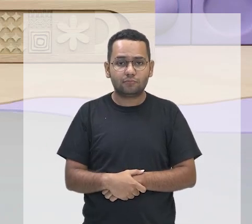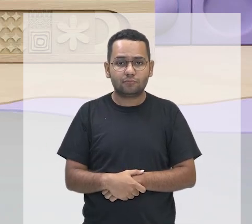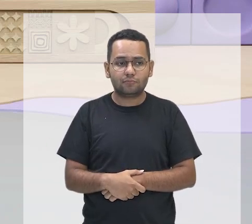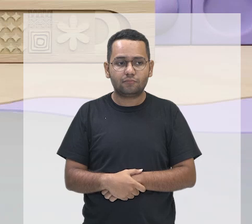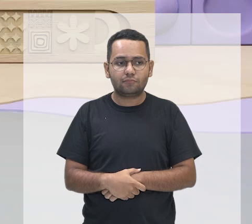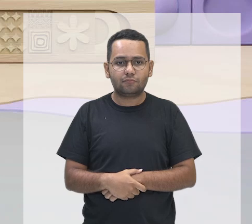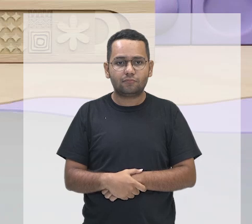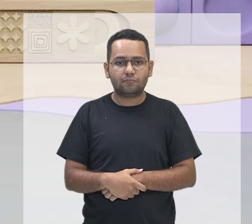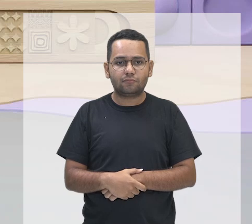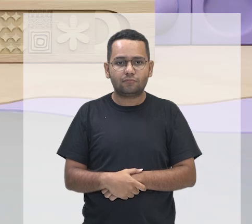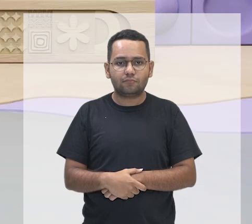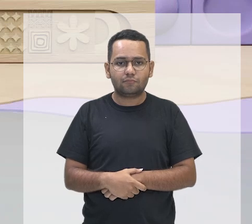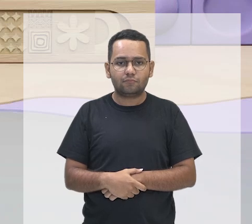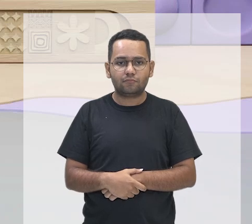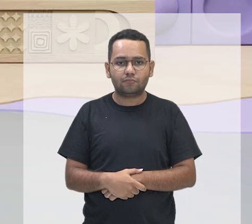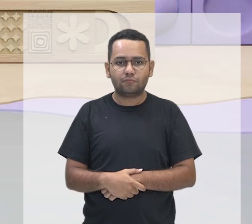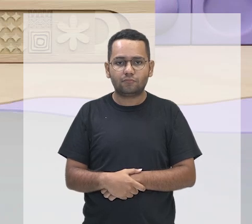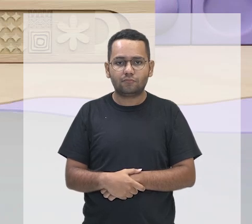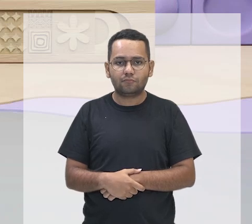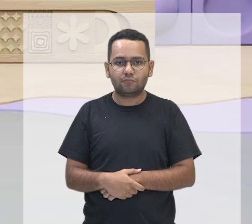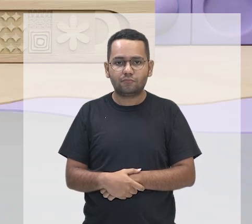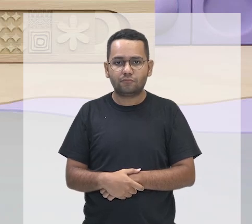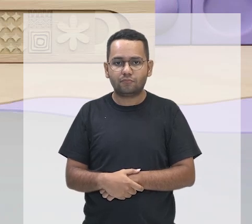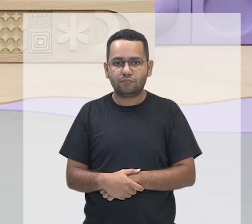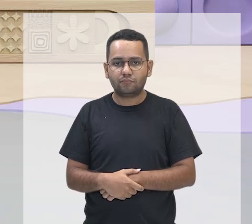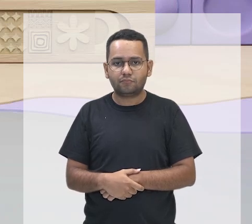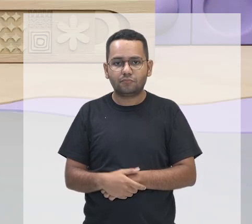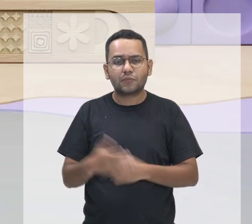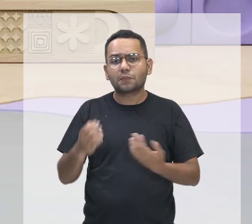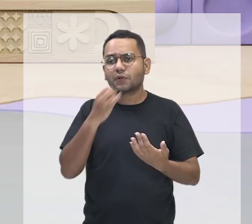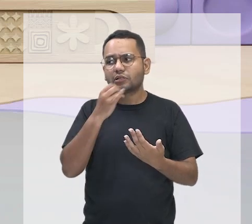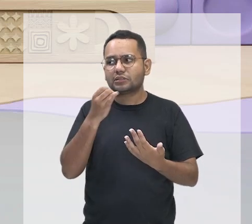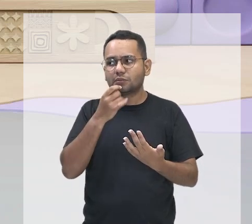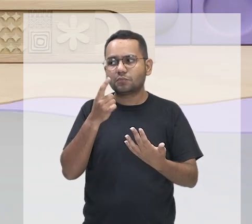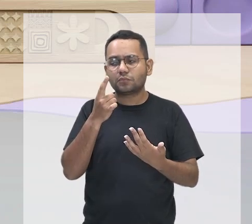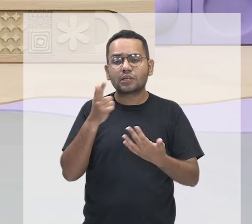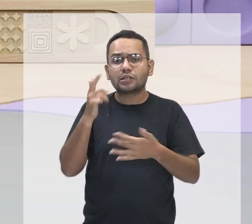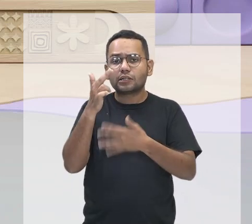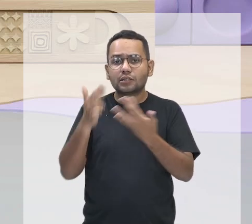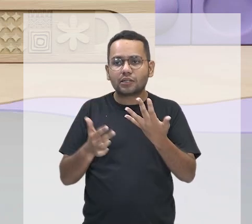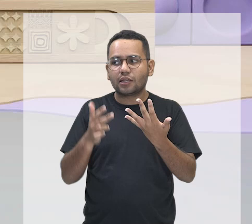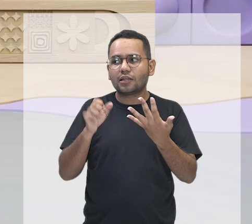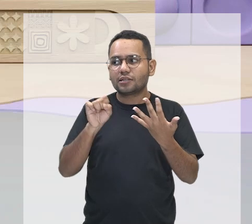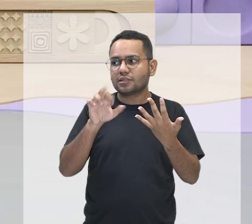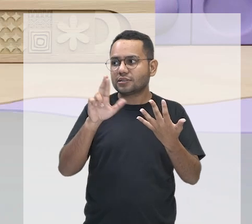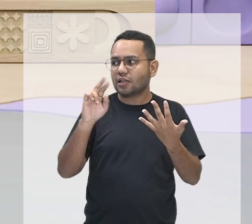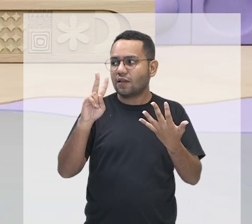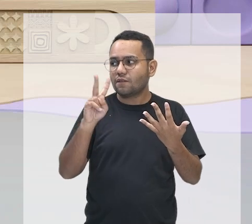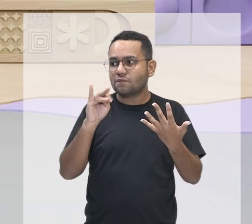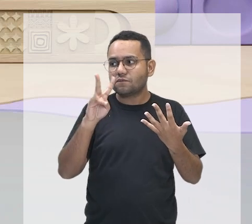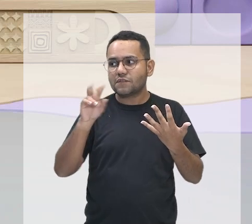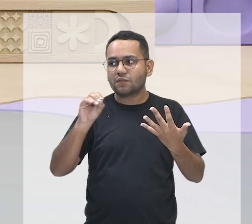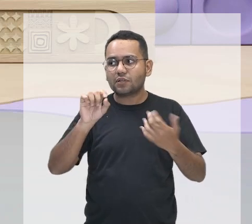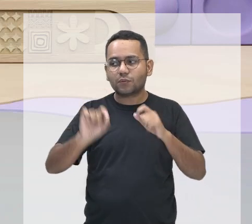ser vivo. Eu falo outro ser vivo porque nós, ultimamente, temos visto